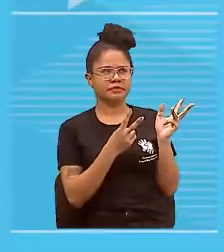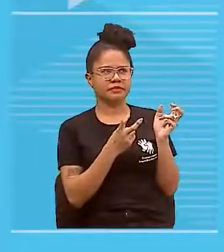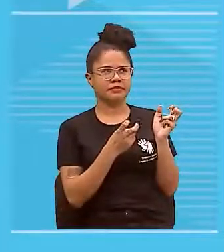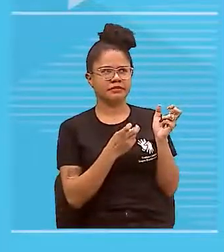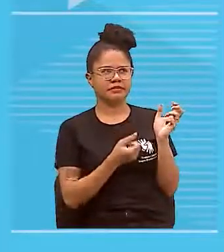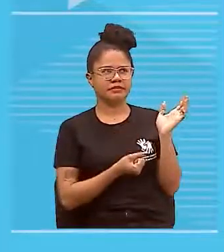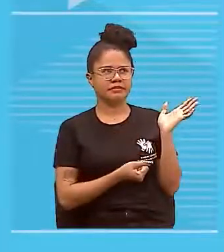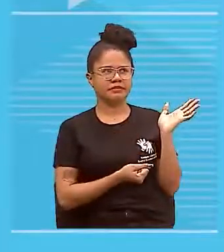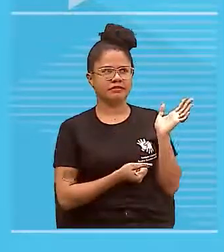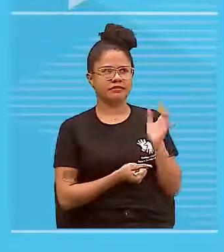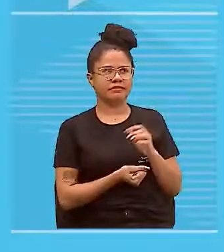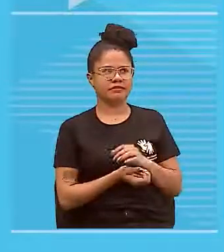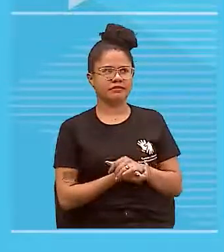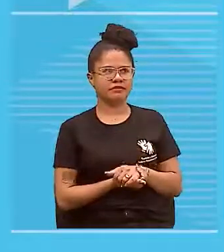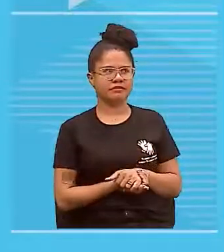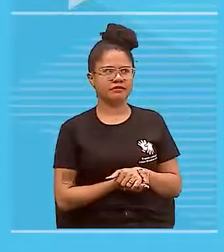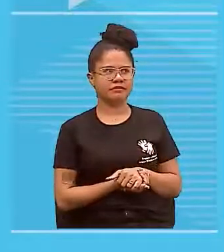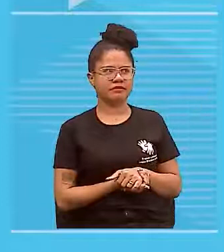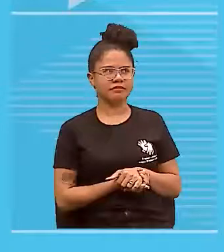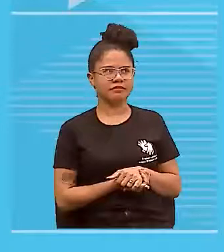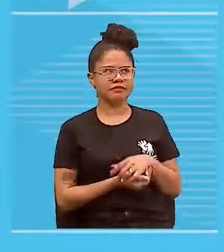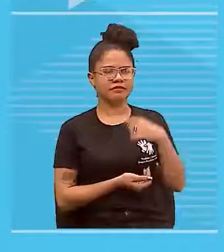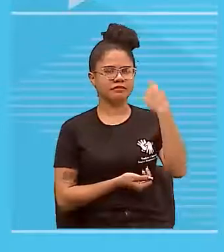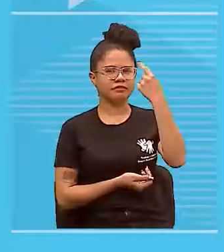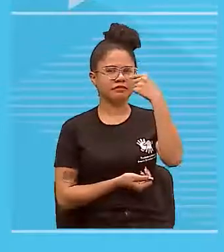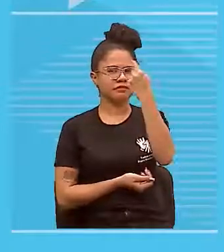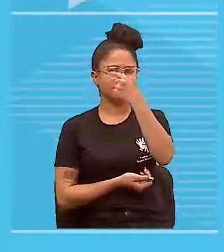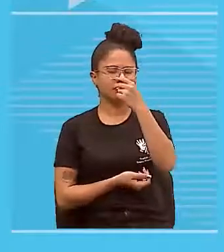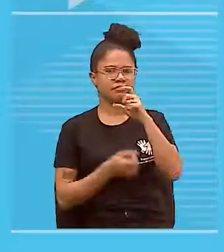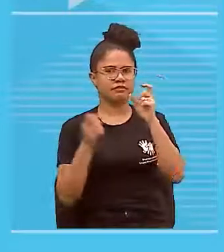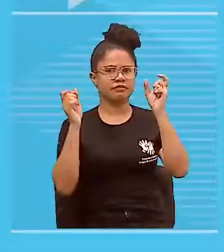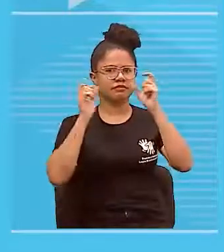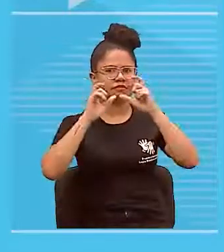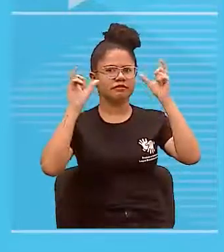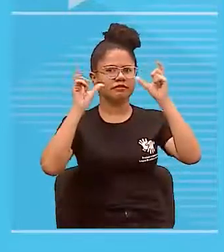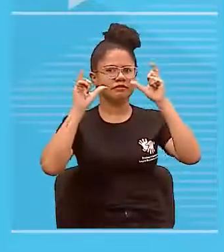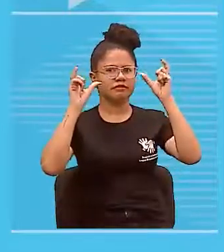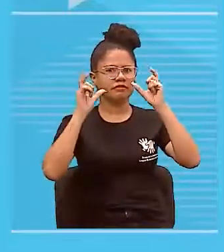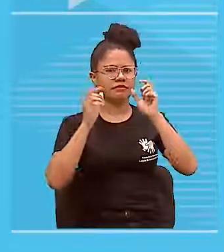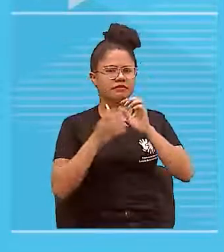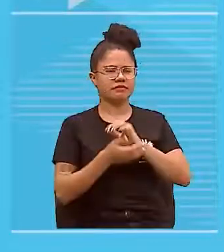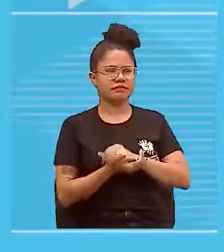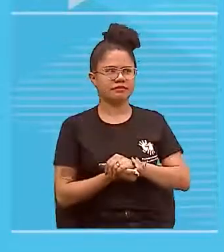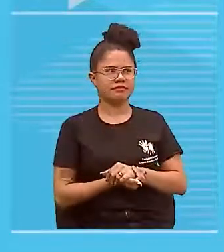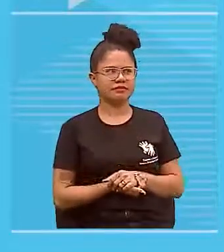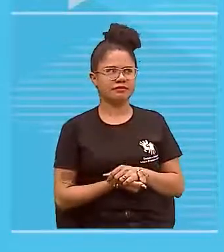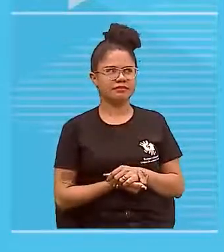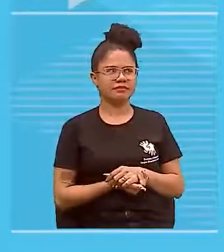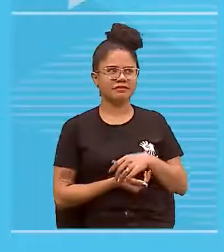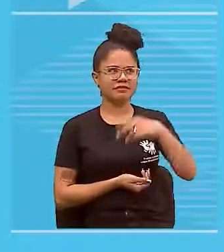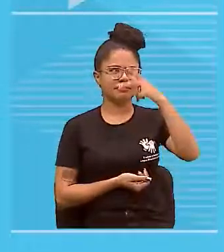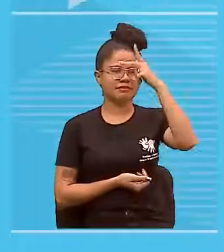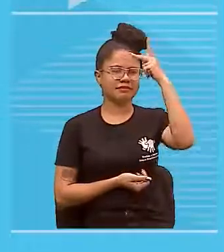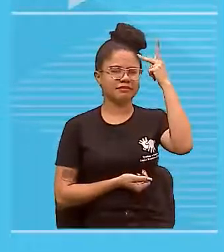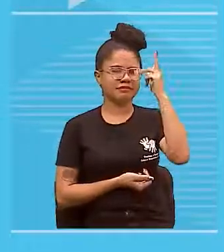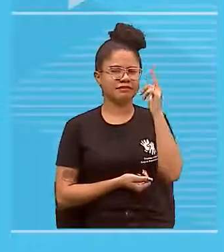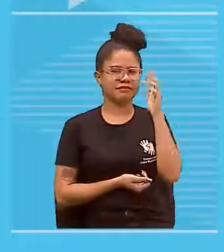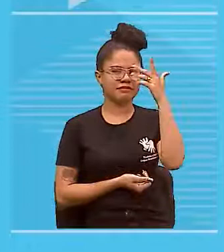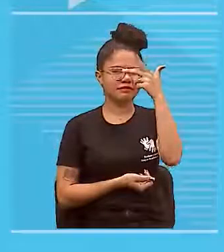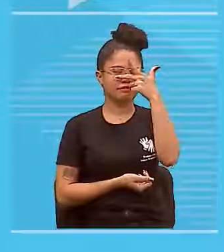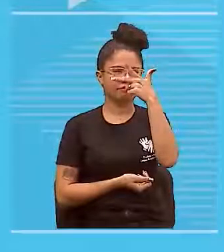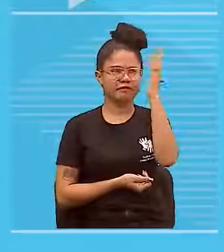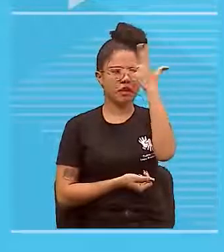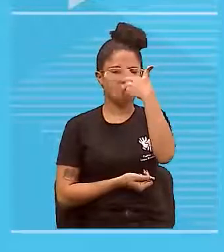aqui o olhar dela será se ela está com o olhar de gente que está muito satisfeita com que está